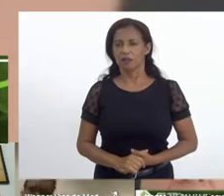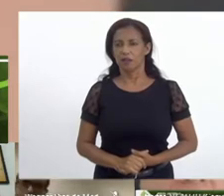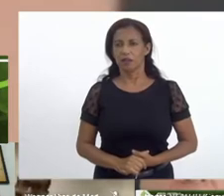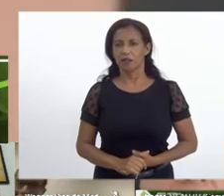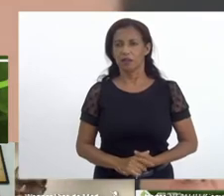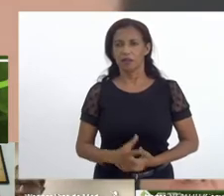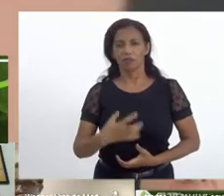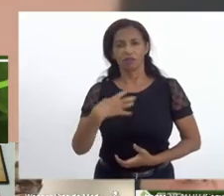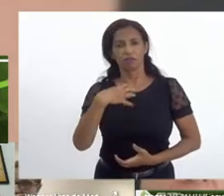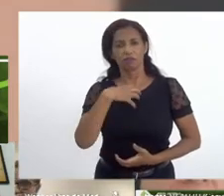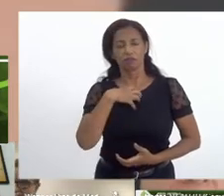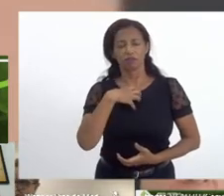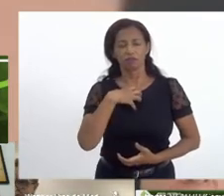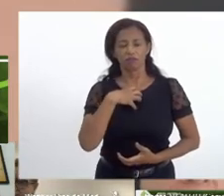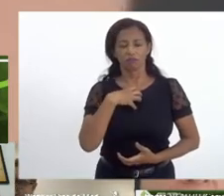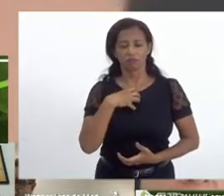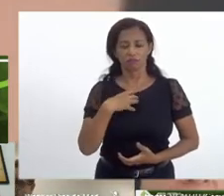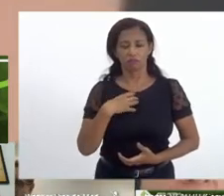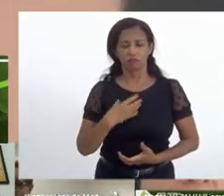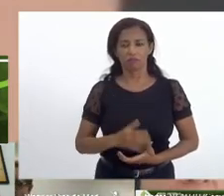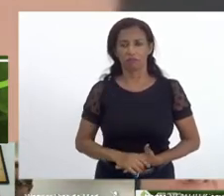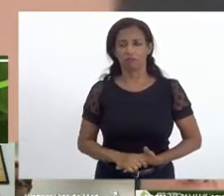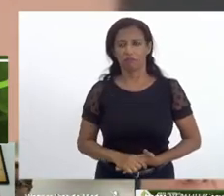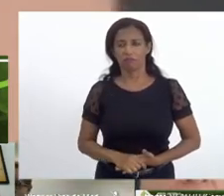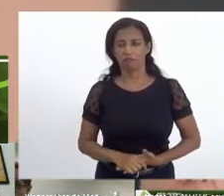no sentido de...